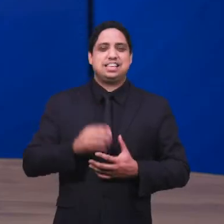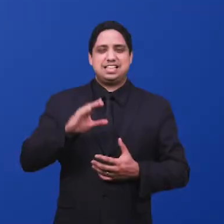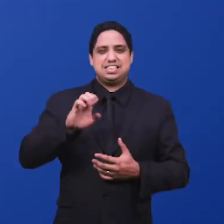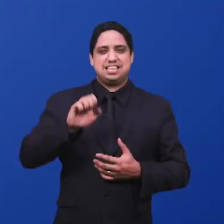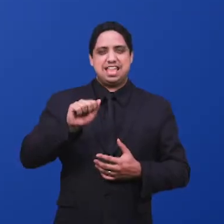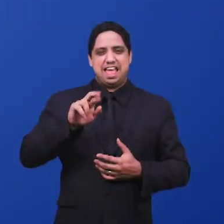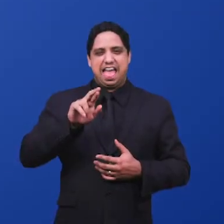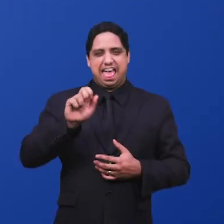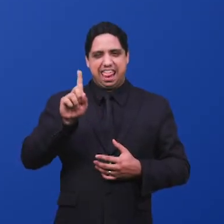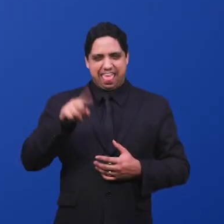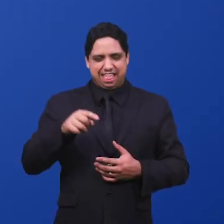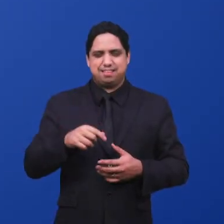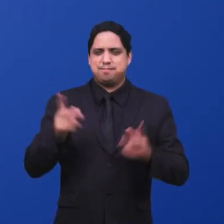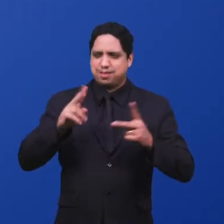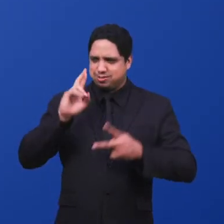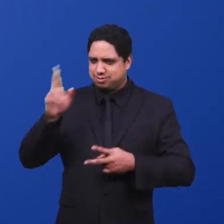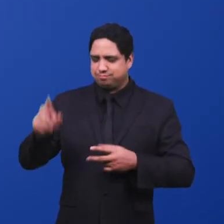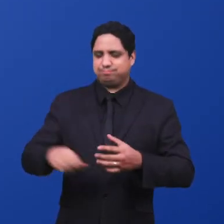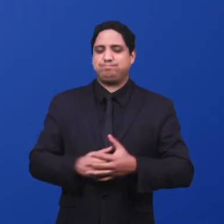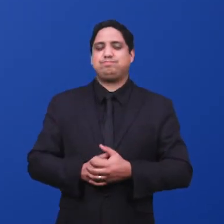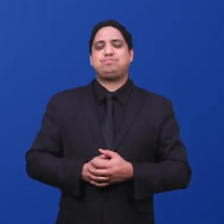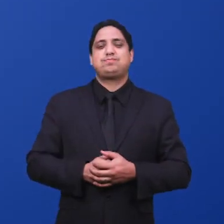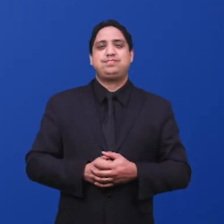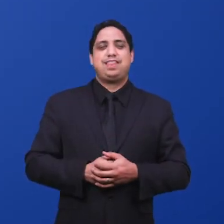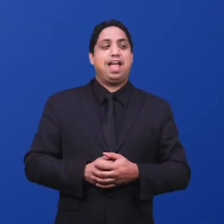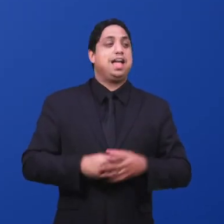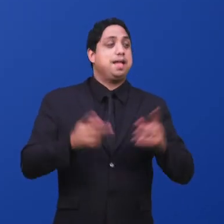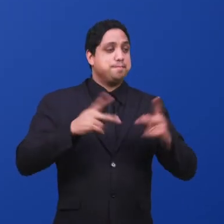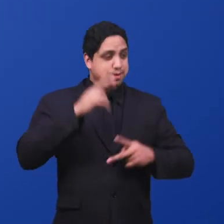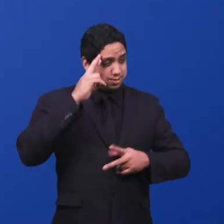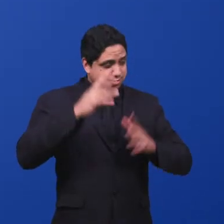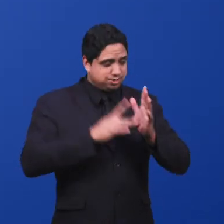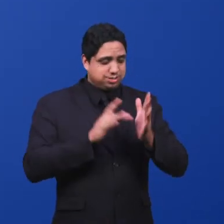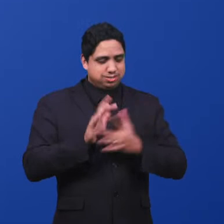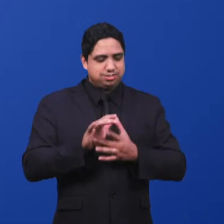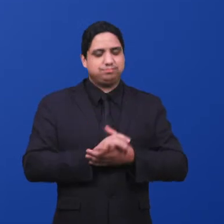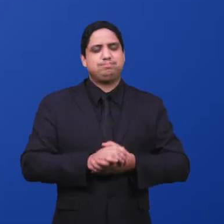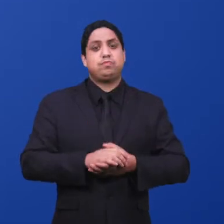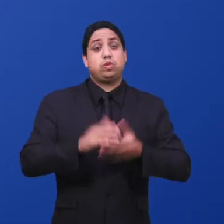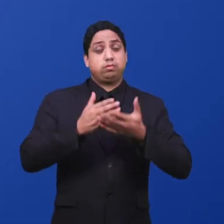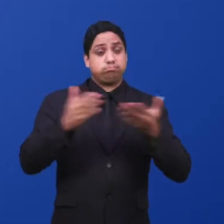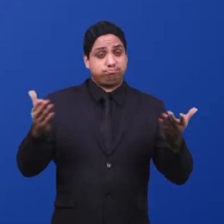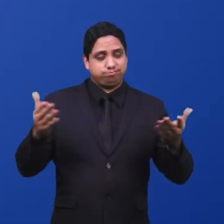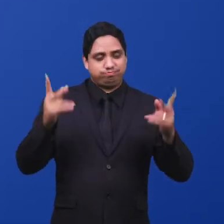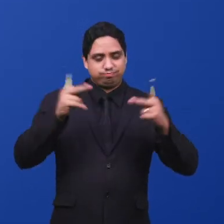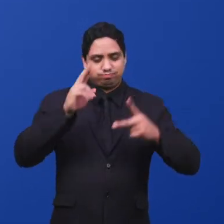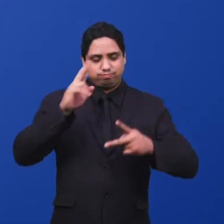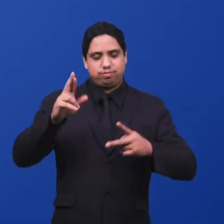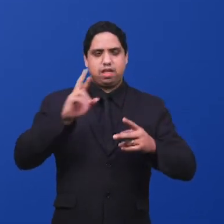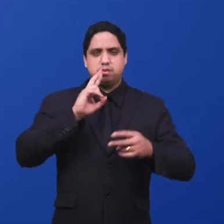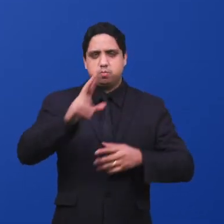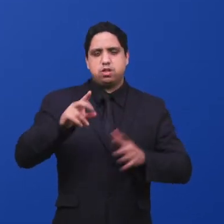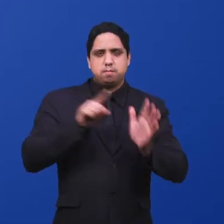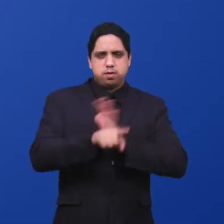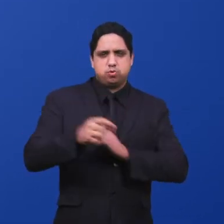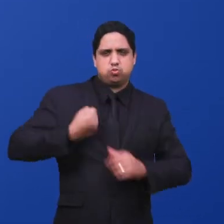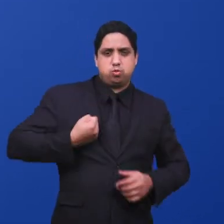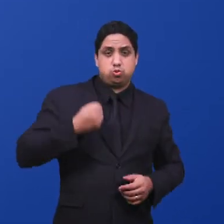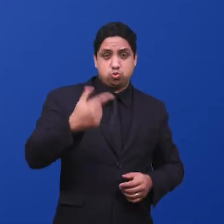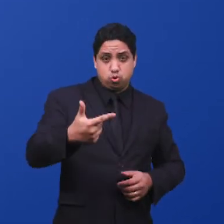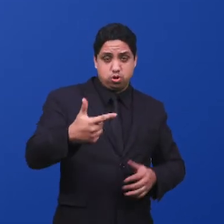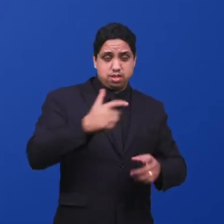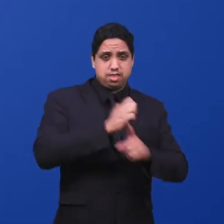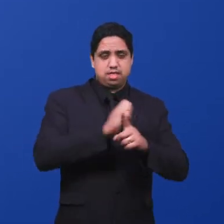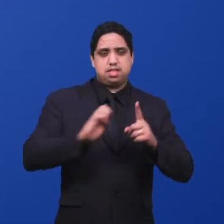companheiro. Irmãos, a paz do Senhor Jesus. Respondendo à pergunta de número 2 da Escola Bíblica Dominical,